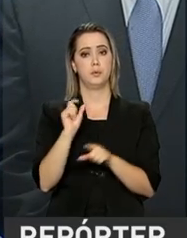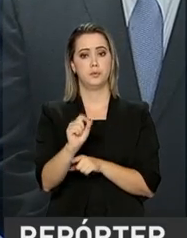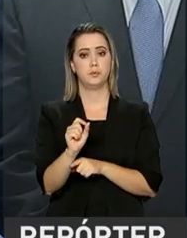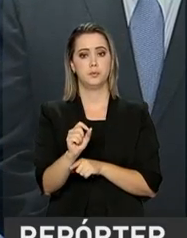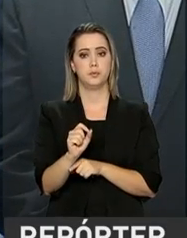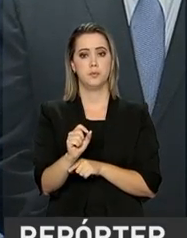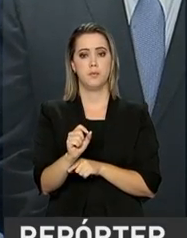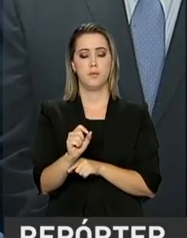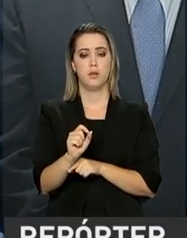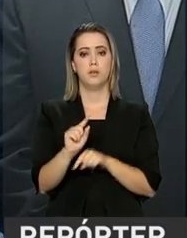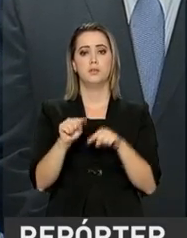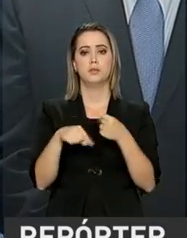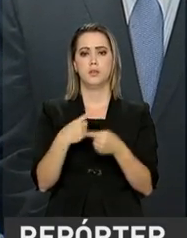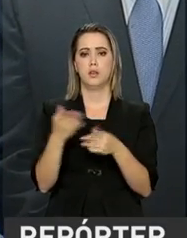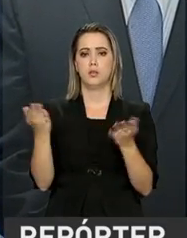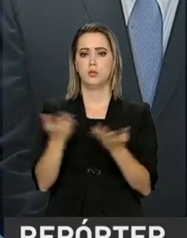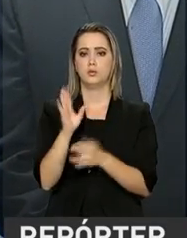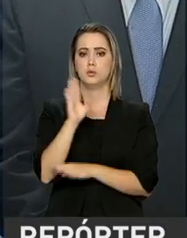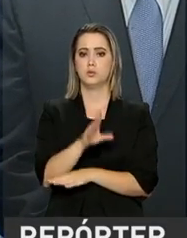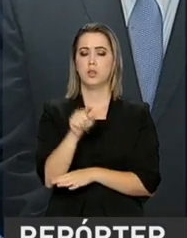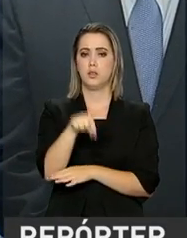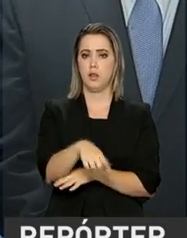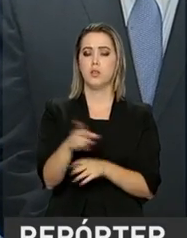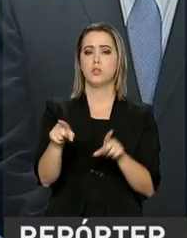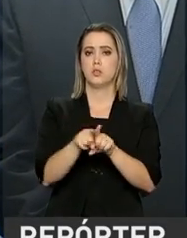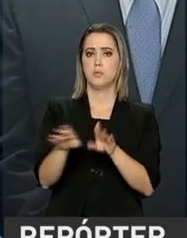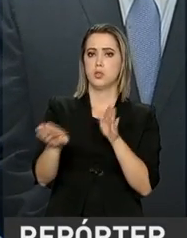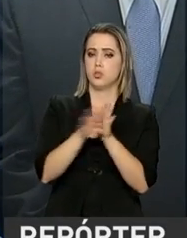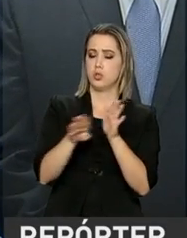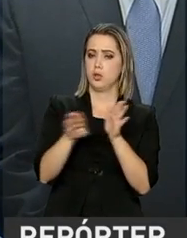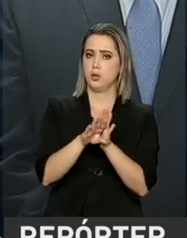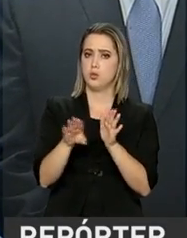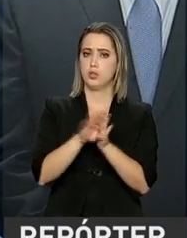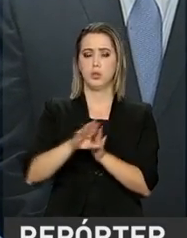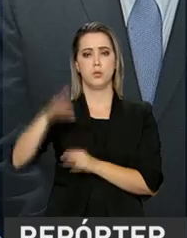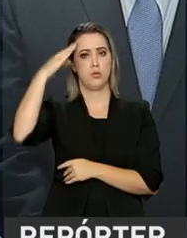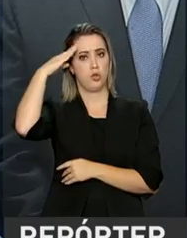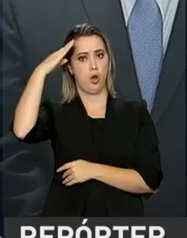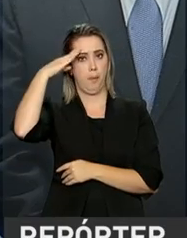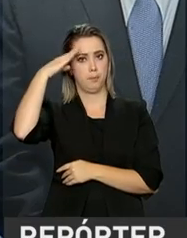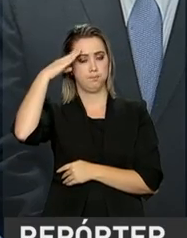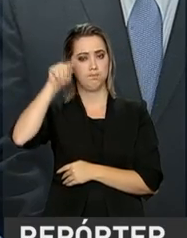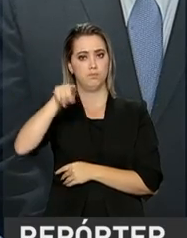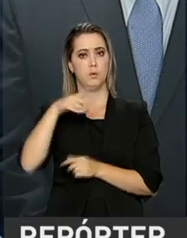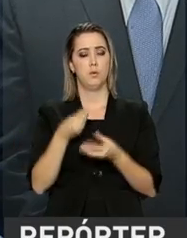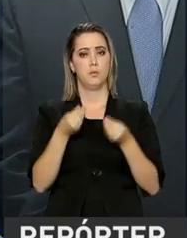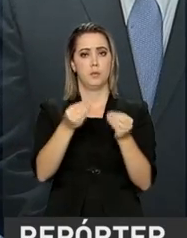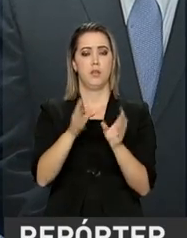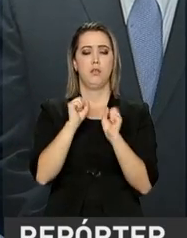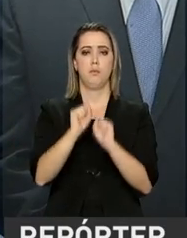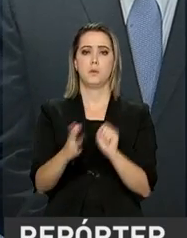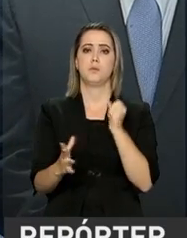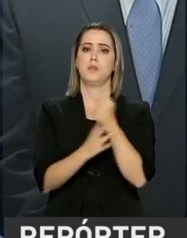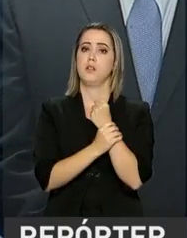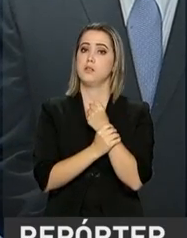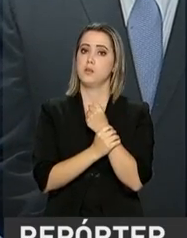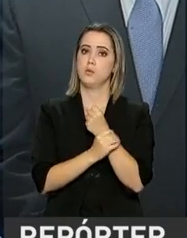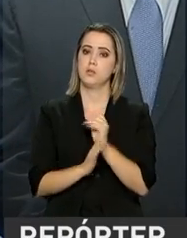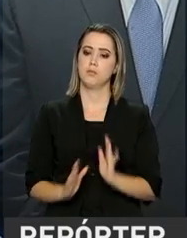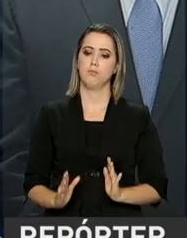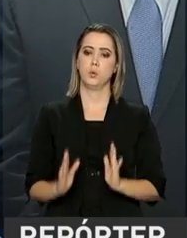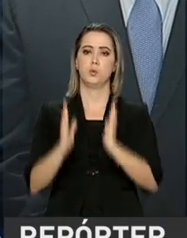e logo mais estão chegando tropas para assegurar que os